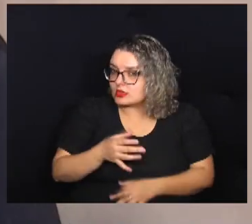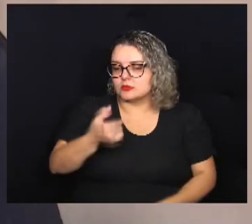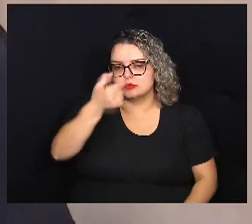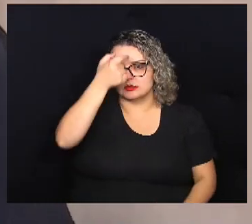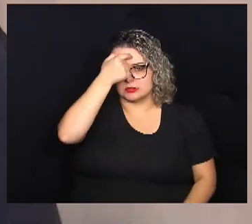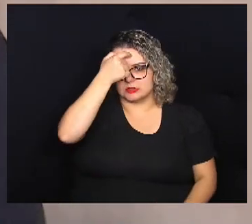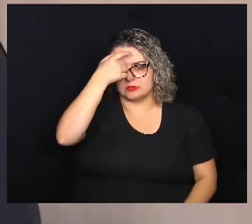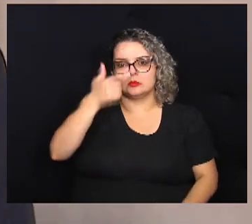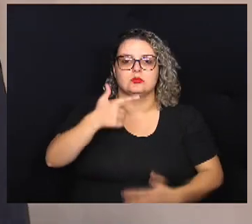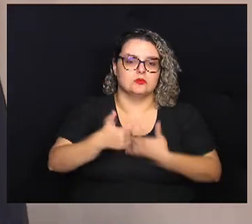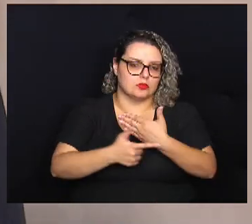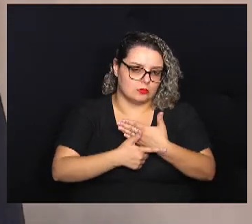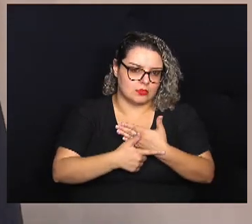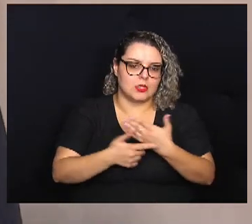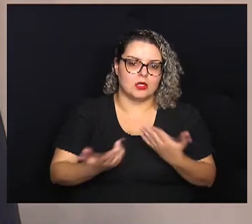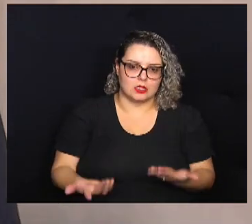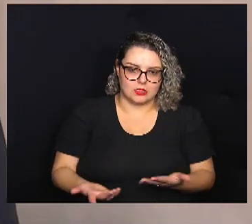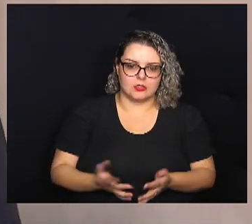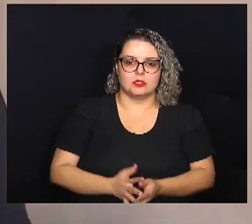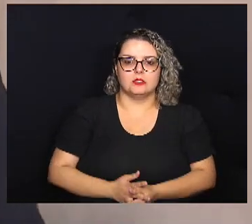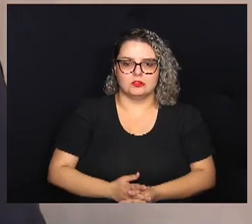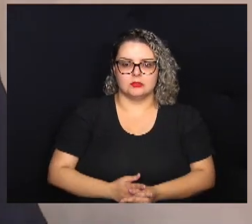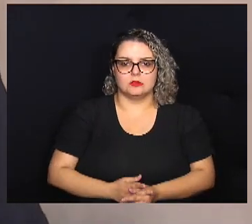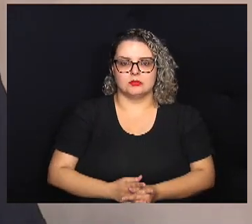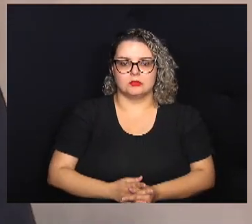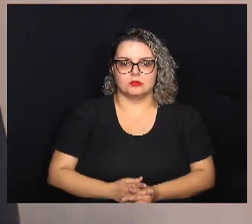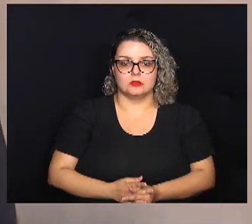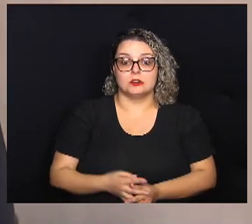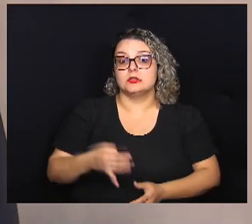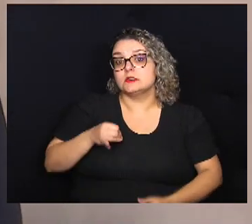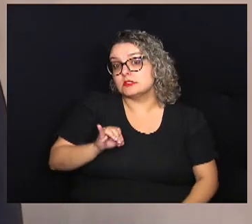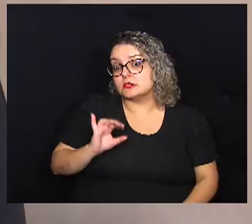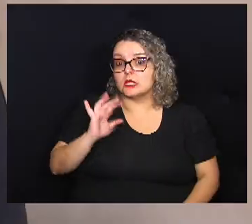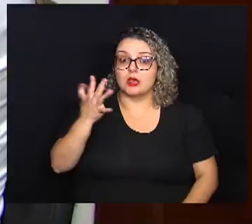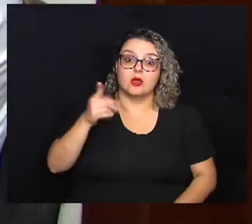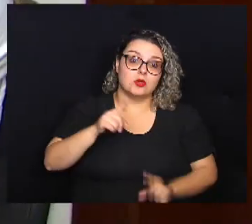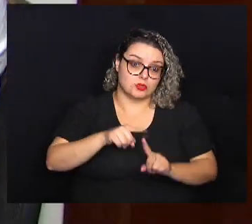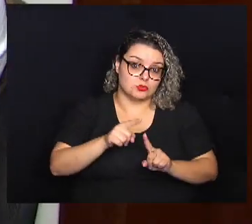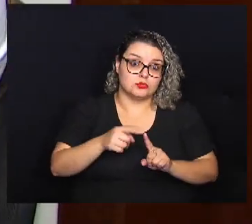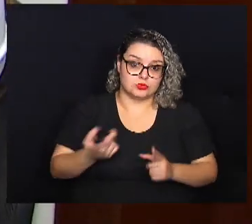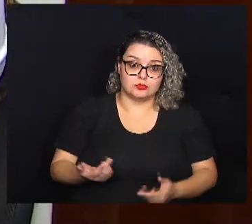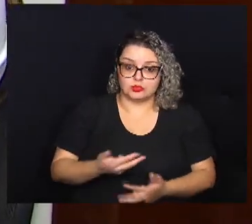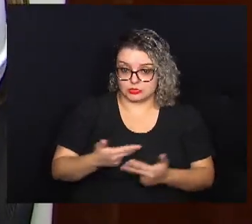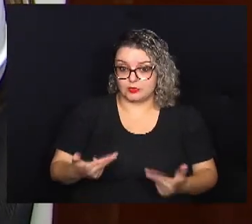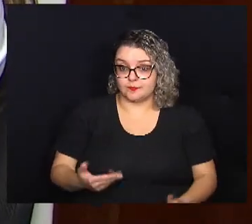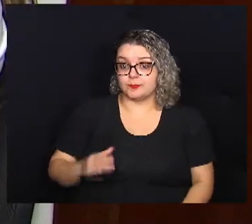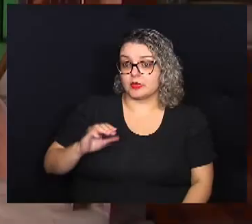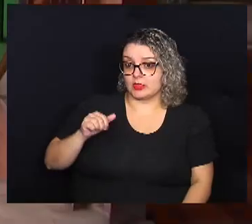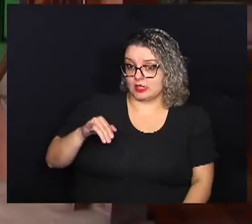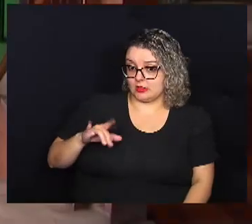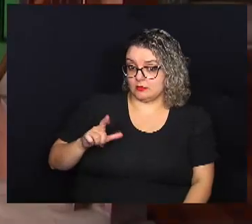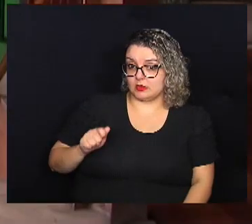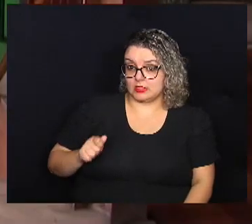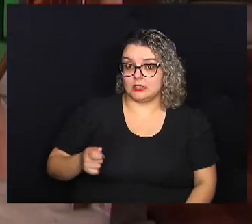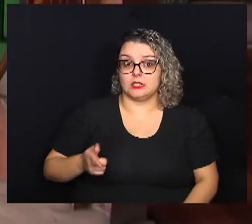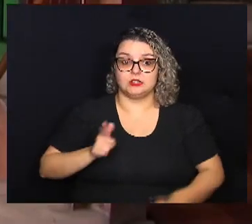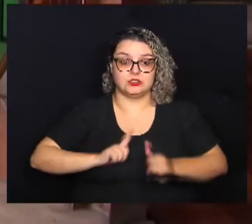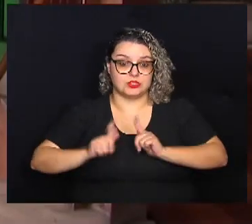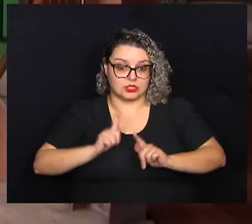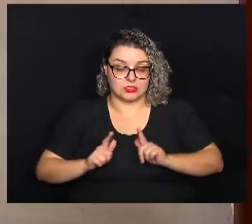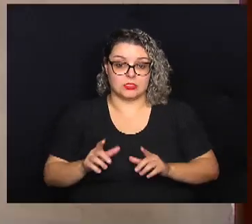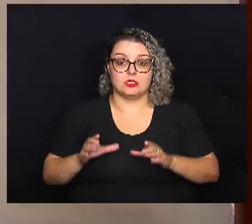do seu papel, né, caso aconteça algum tipo de situação. Camila gerencia a equipe